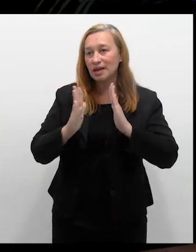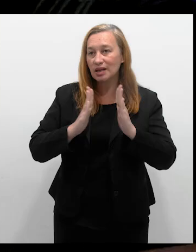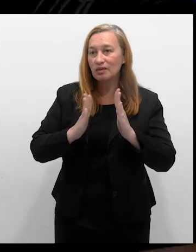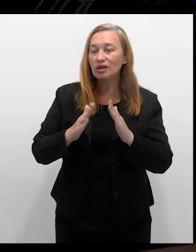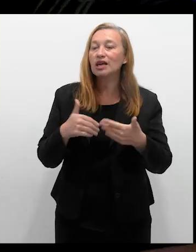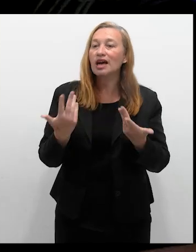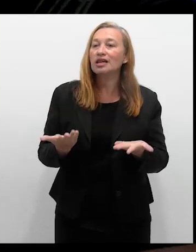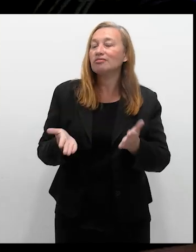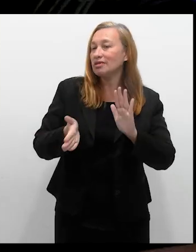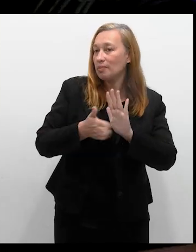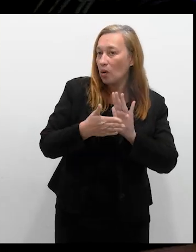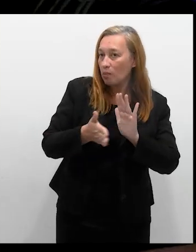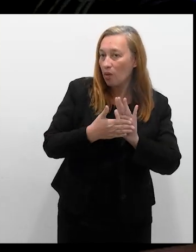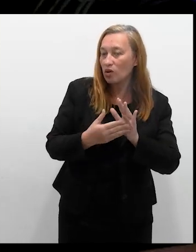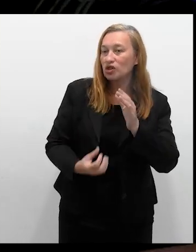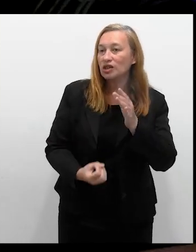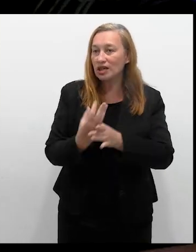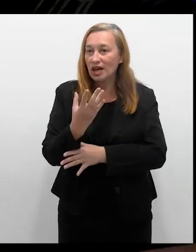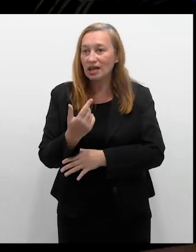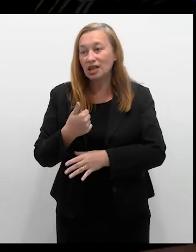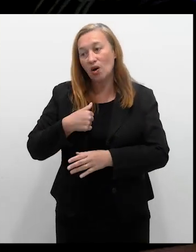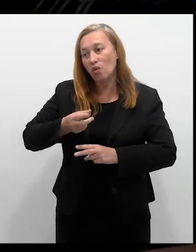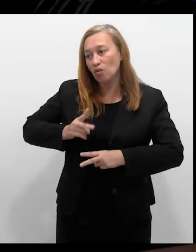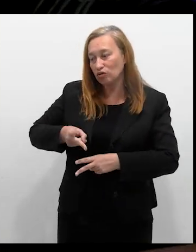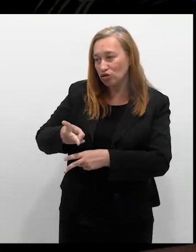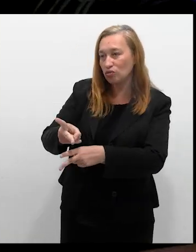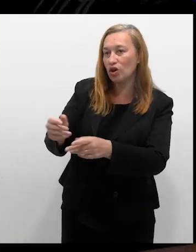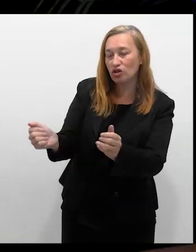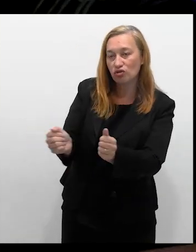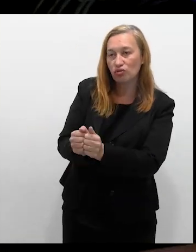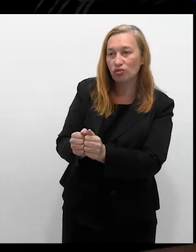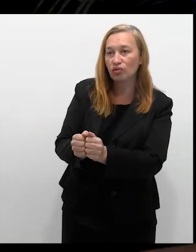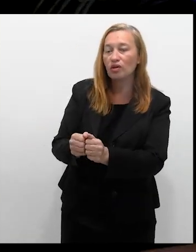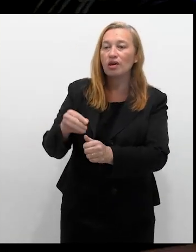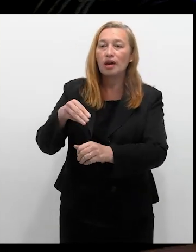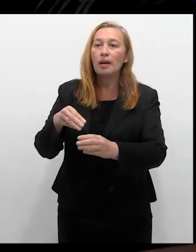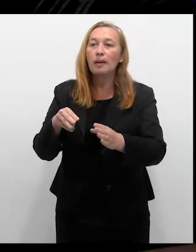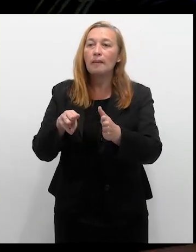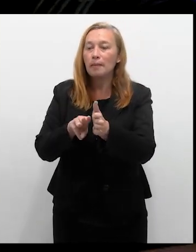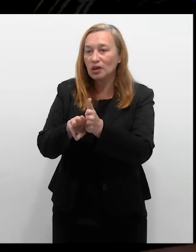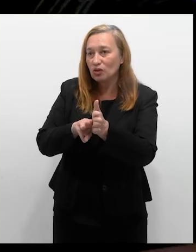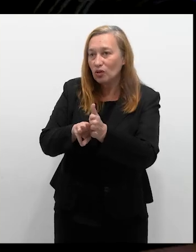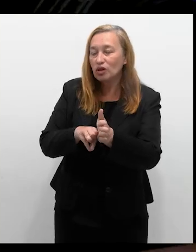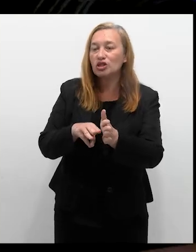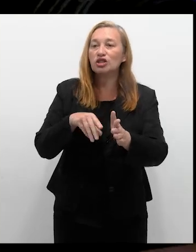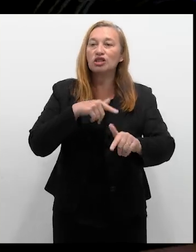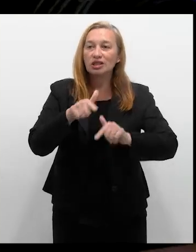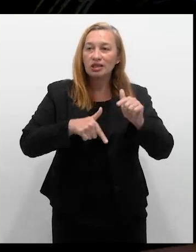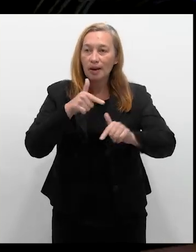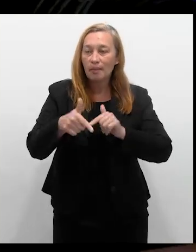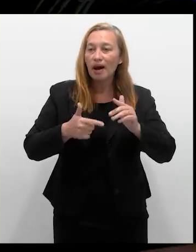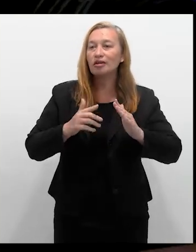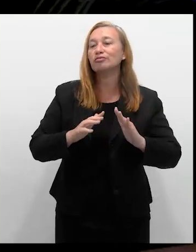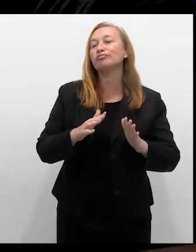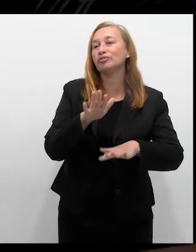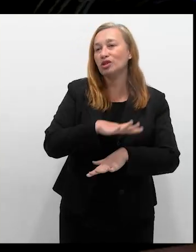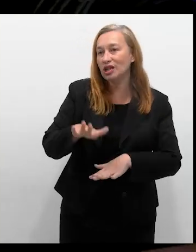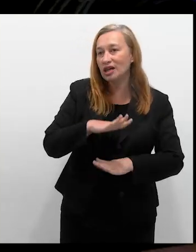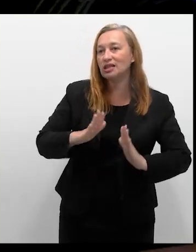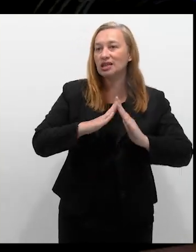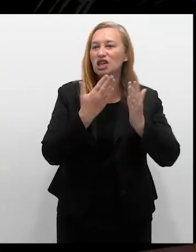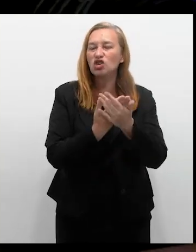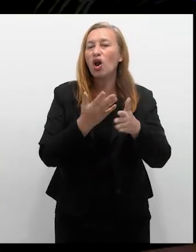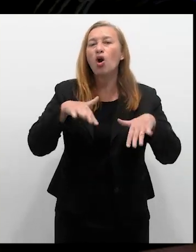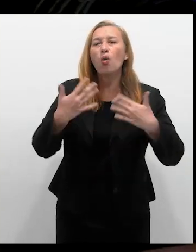daí surge essa proposta e eles resolvem continuar. E foi se desenvolvendo uma metodologia de trabalho com criança dentro da escola para